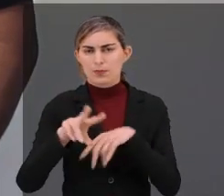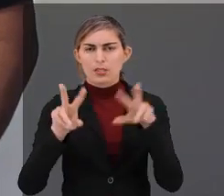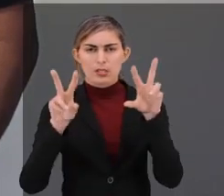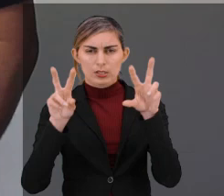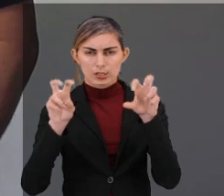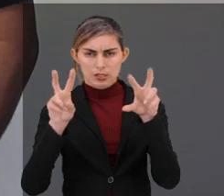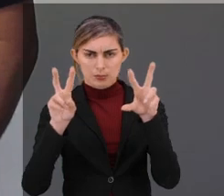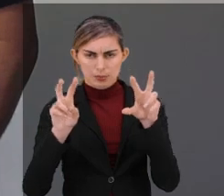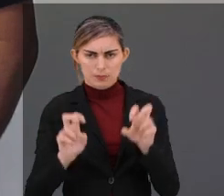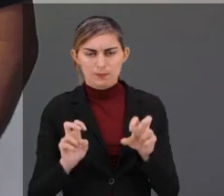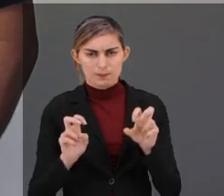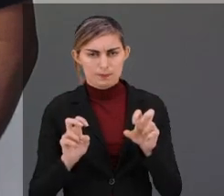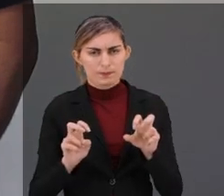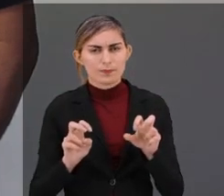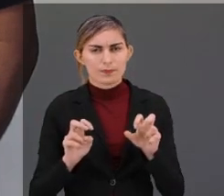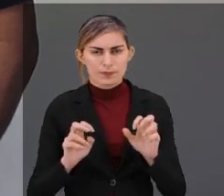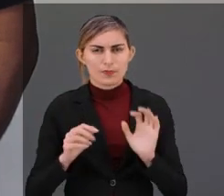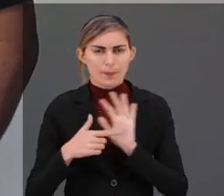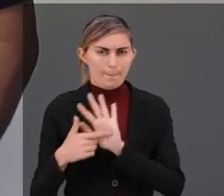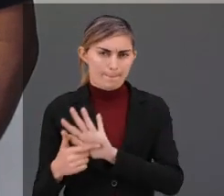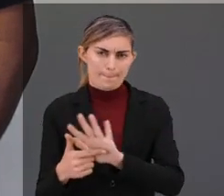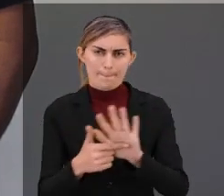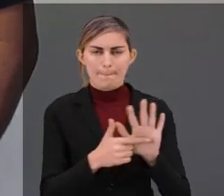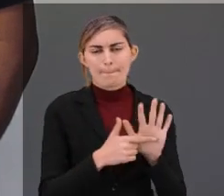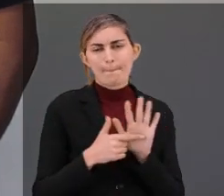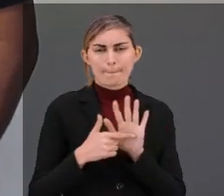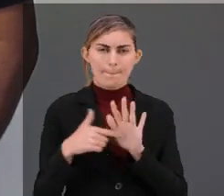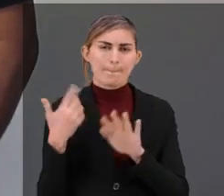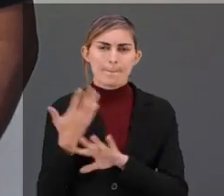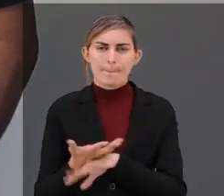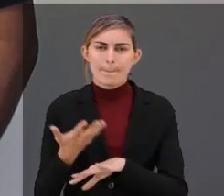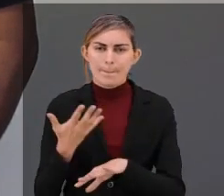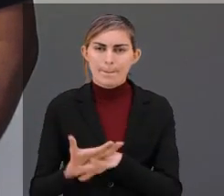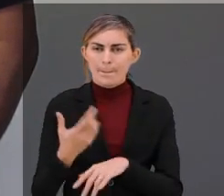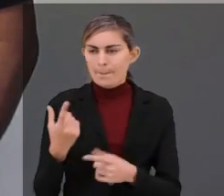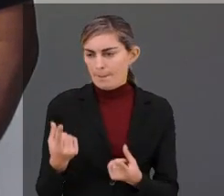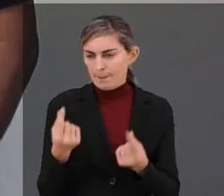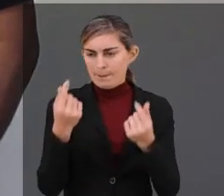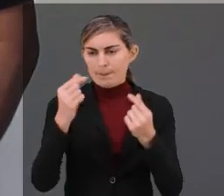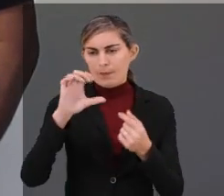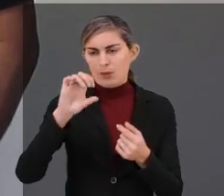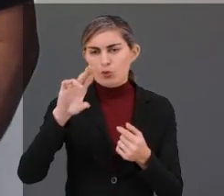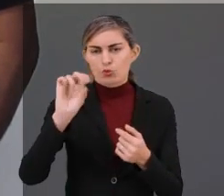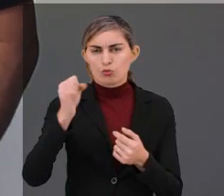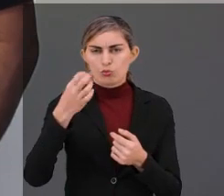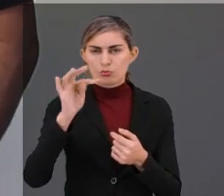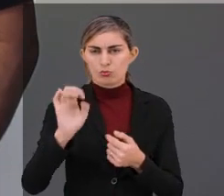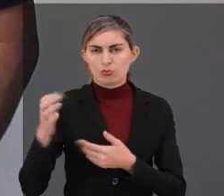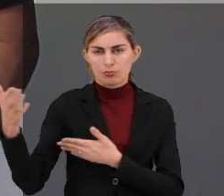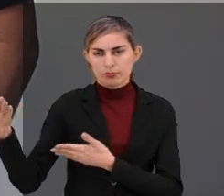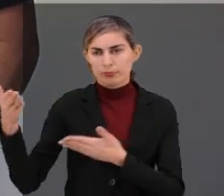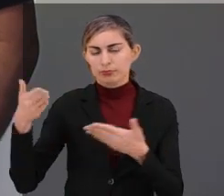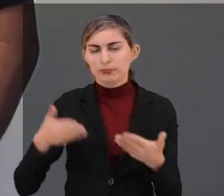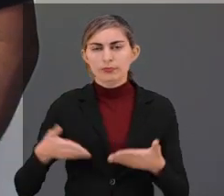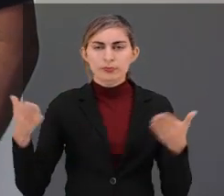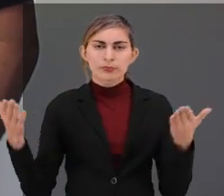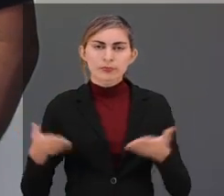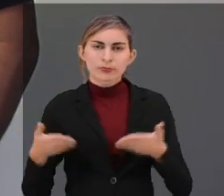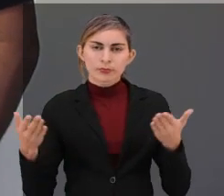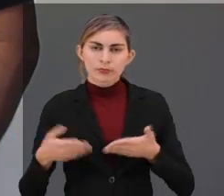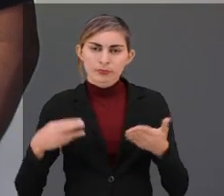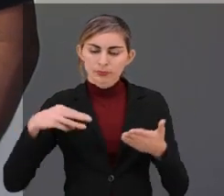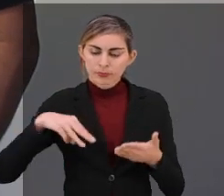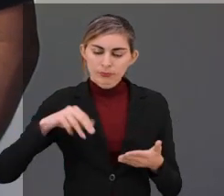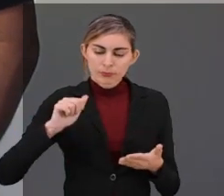tema específico, né, que a gente trouxe, né, na competência, que chama custo. E o convidado hoje, agora, é